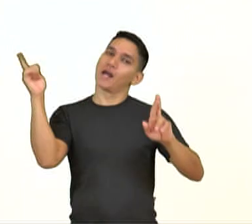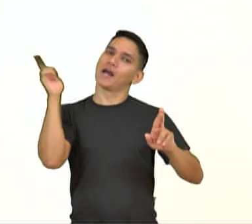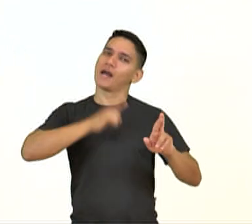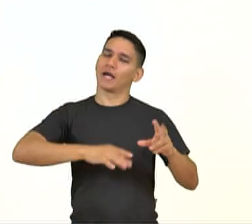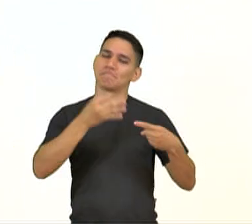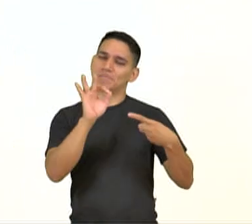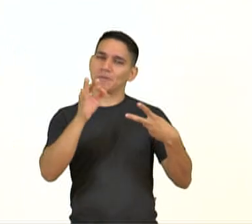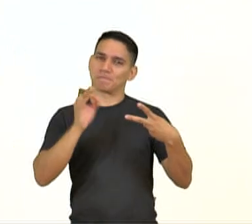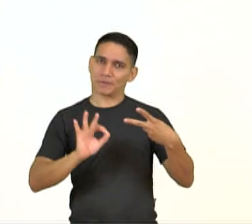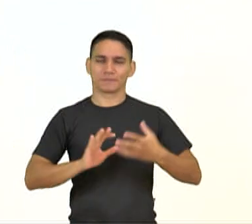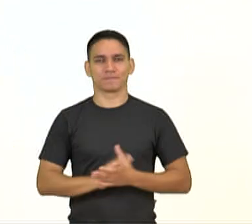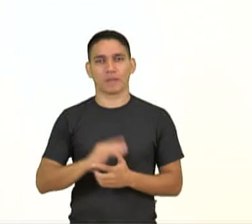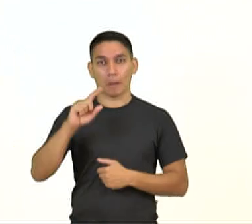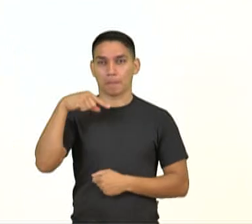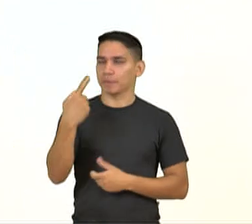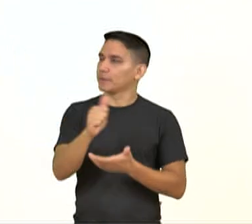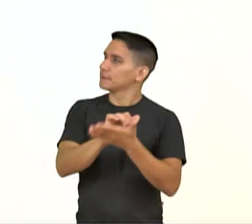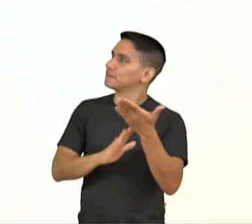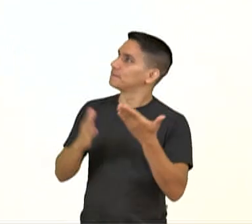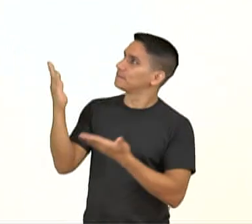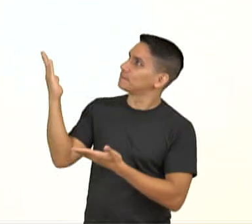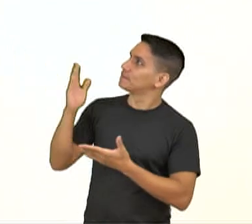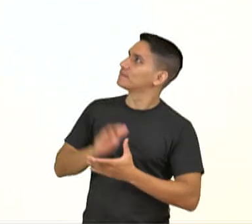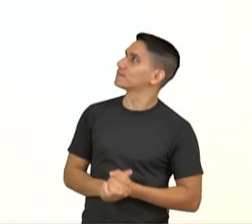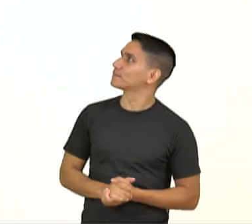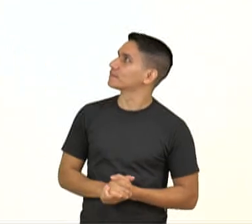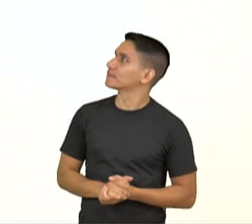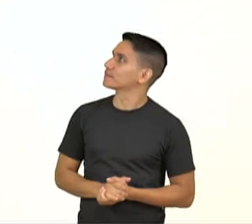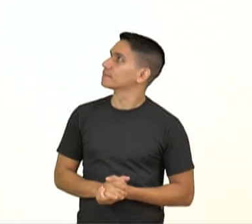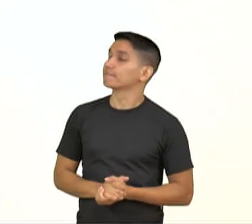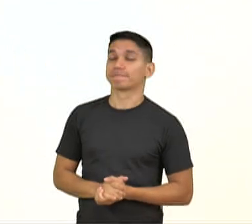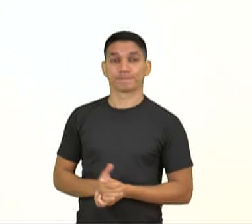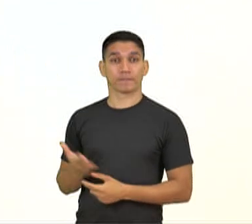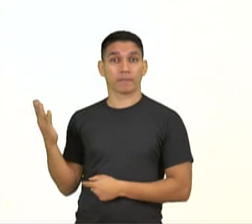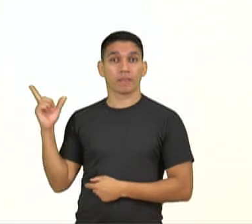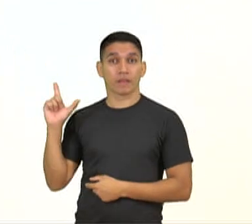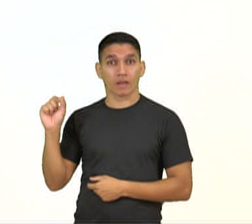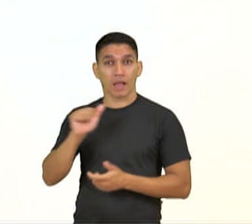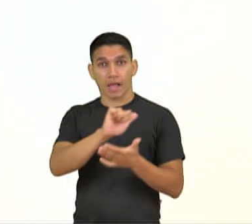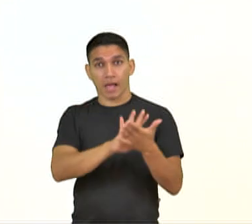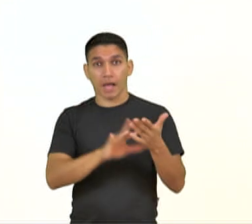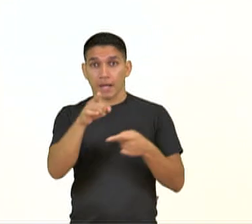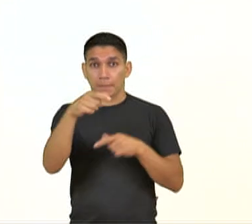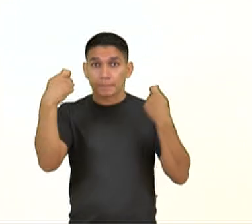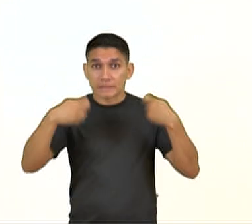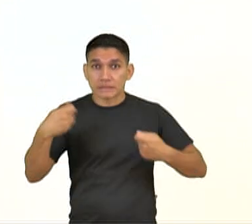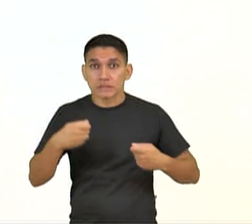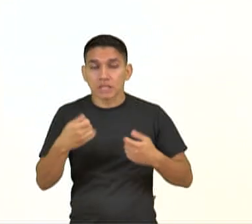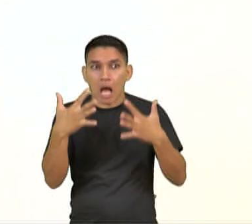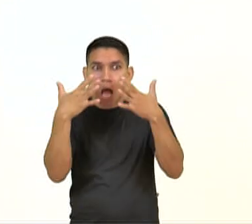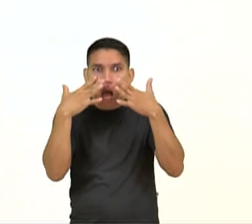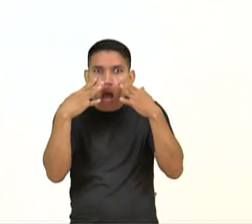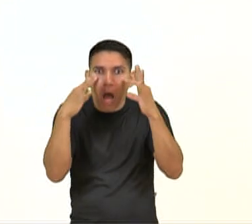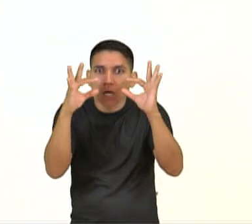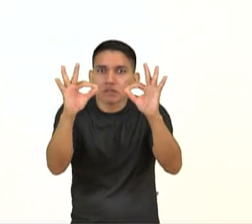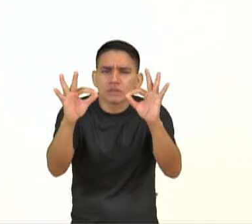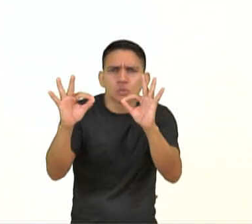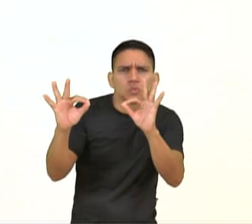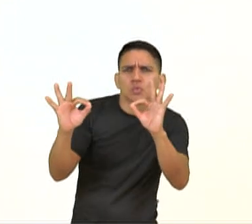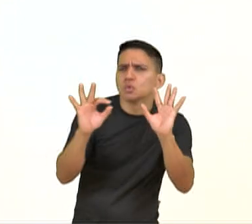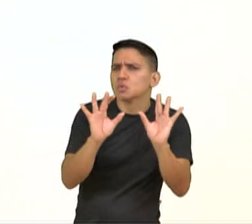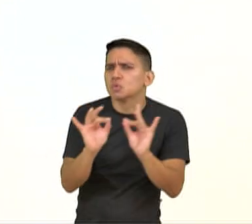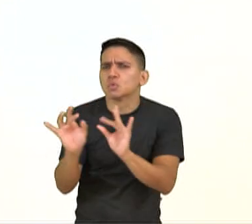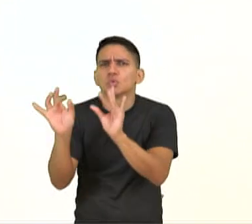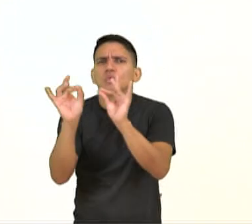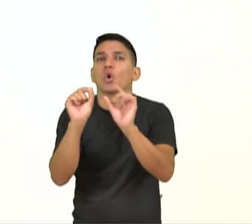acertado. Vamos para a próxima atividade, então. Nessa atividade, você precisa observar bem tanto